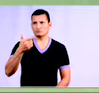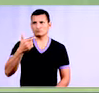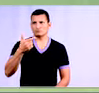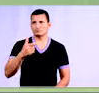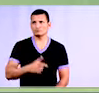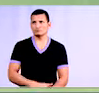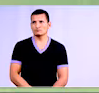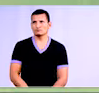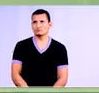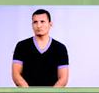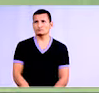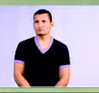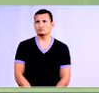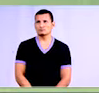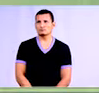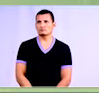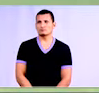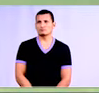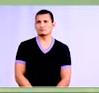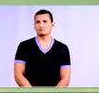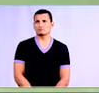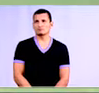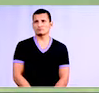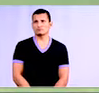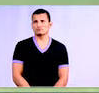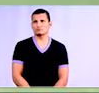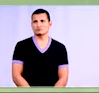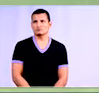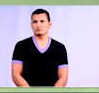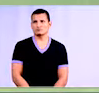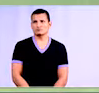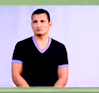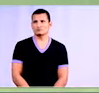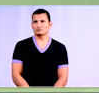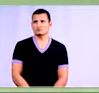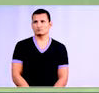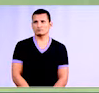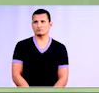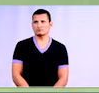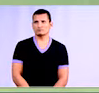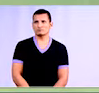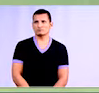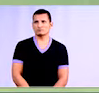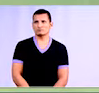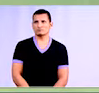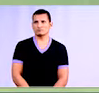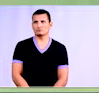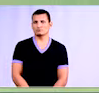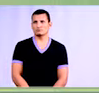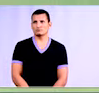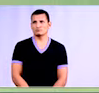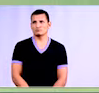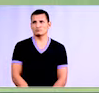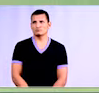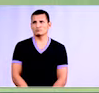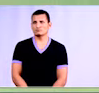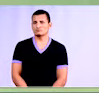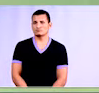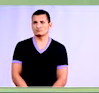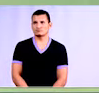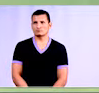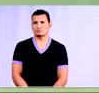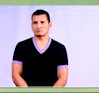402. 402 Isso. Tá aqui. É o B, exatamente. A página B está no quadro 402, tá certo? Já está